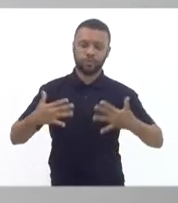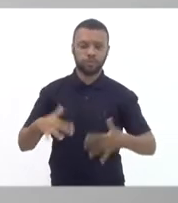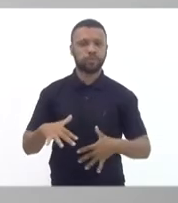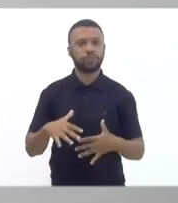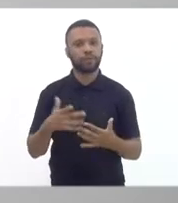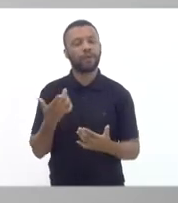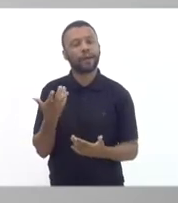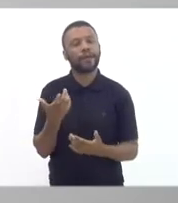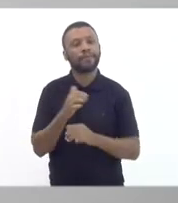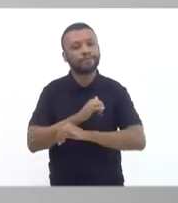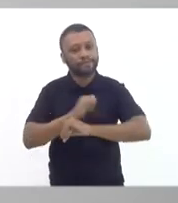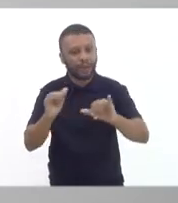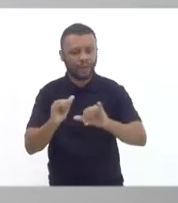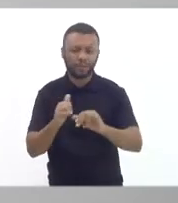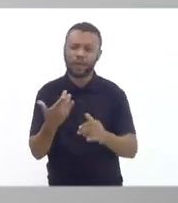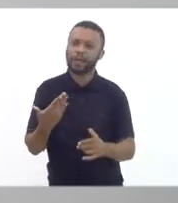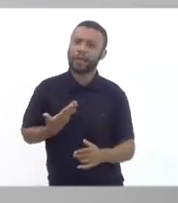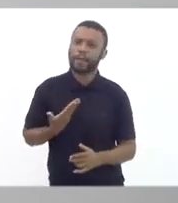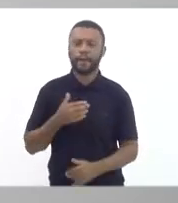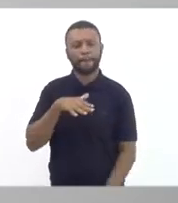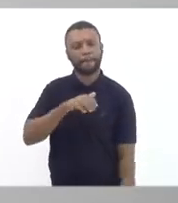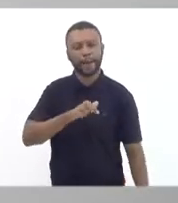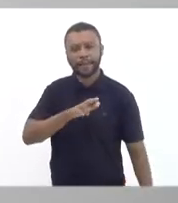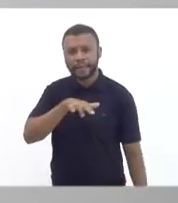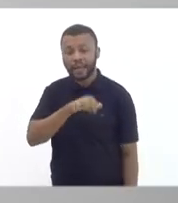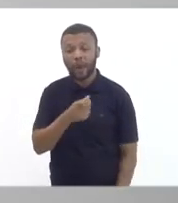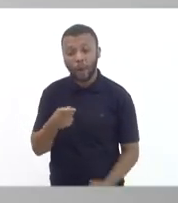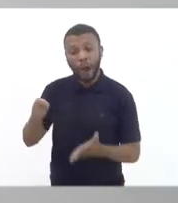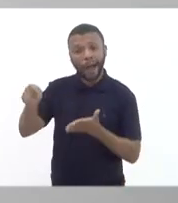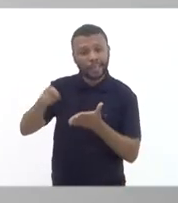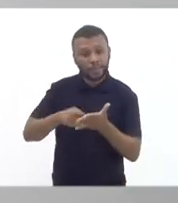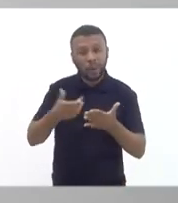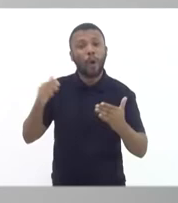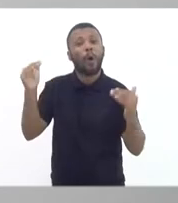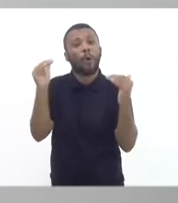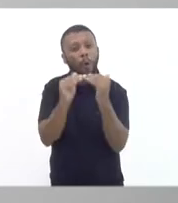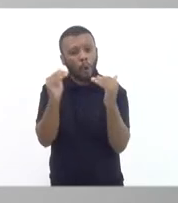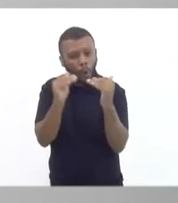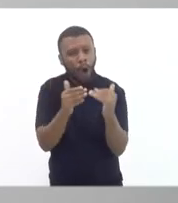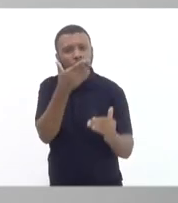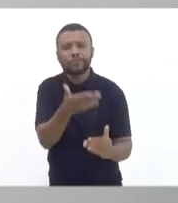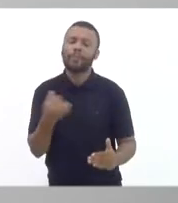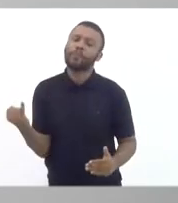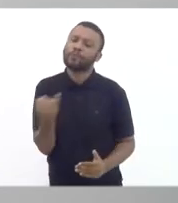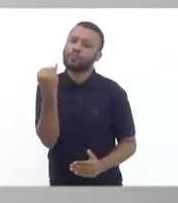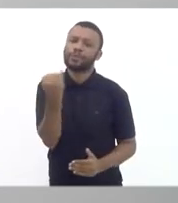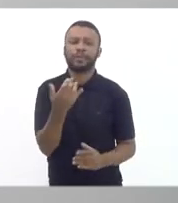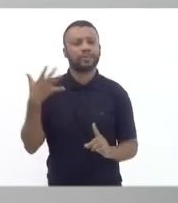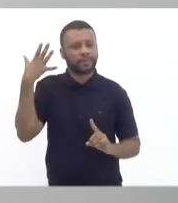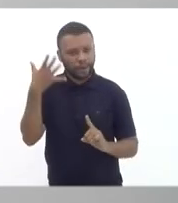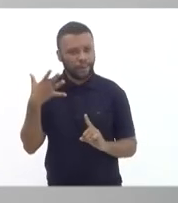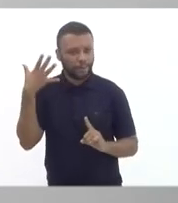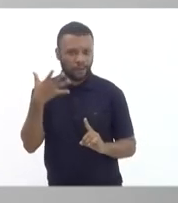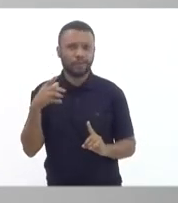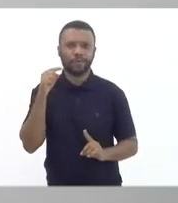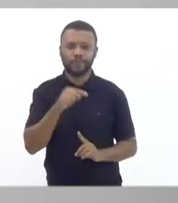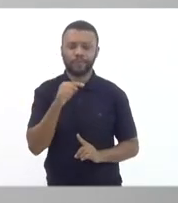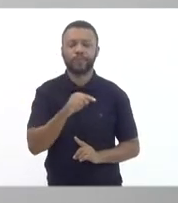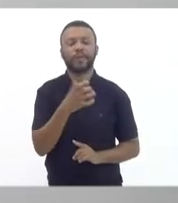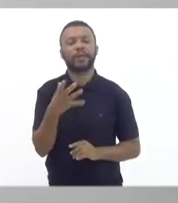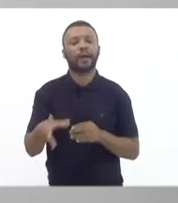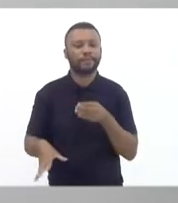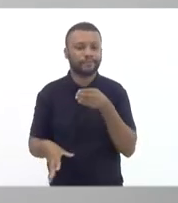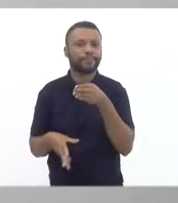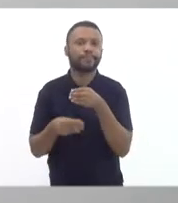a nossa colega Mariângela colocou, assina embaixo em tudo o que ela disse, muito importante o que ela falou, importantíssimo. Queria